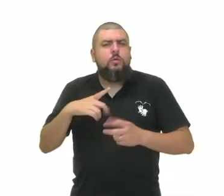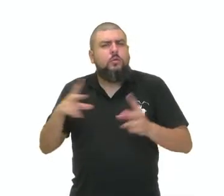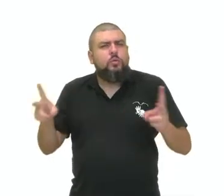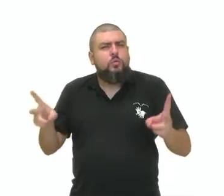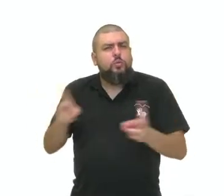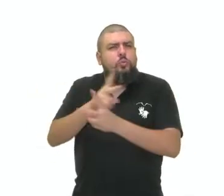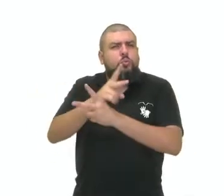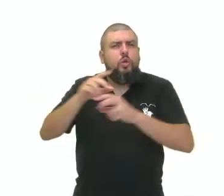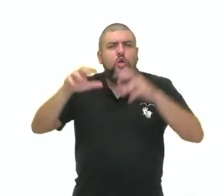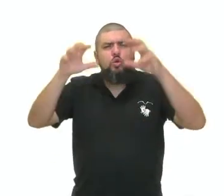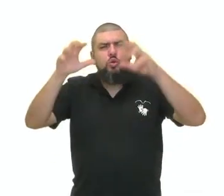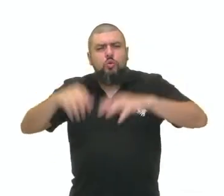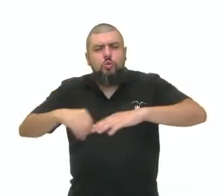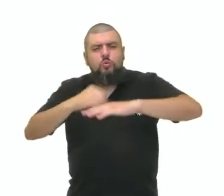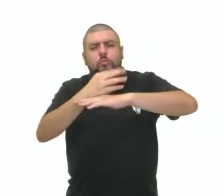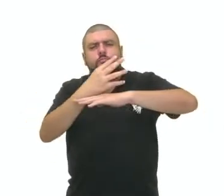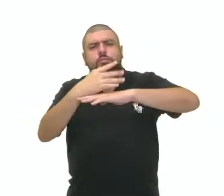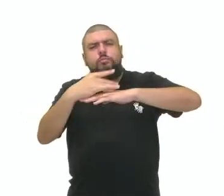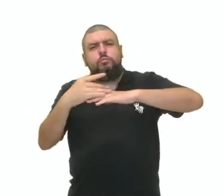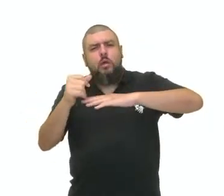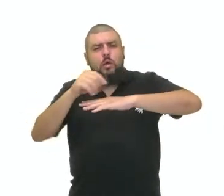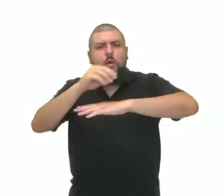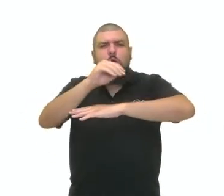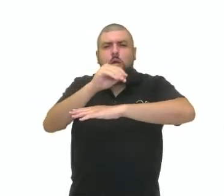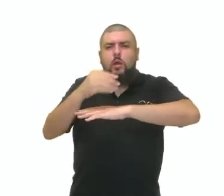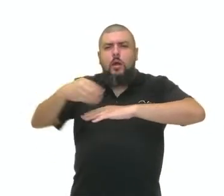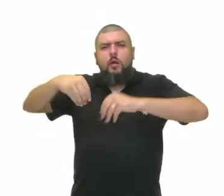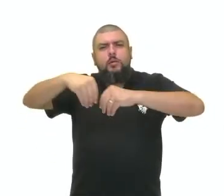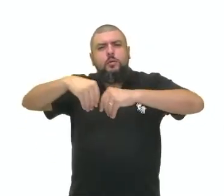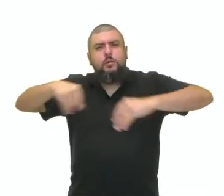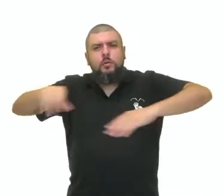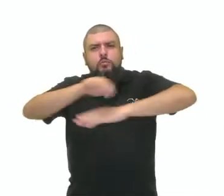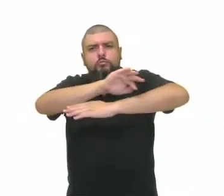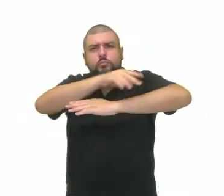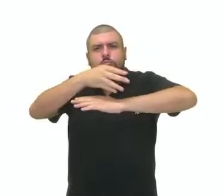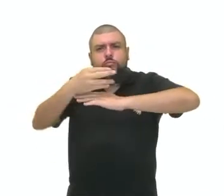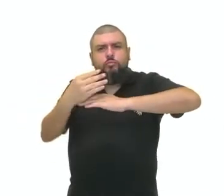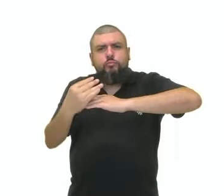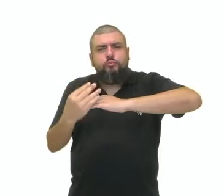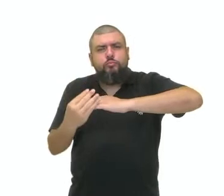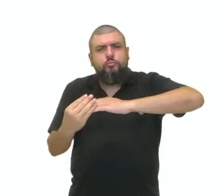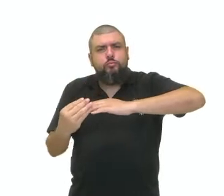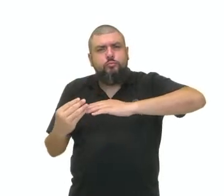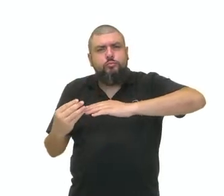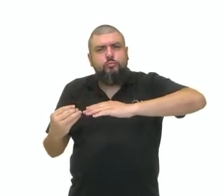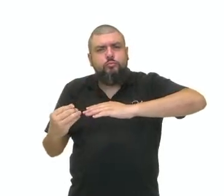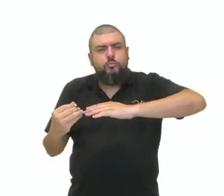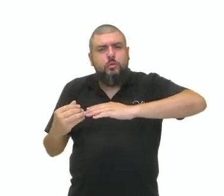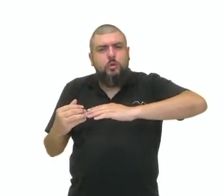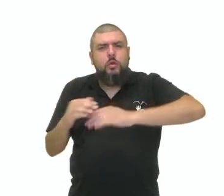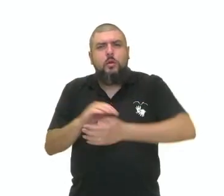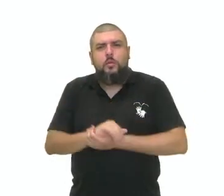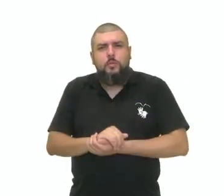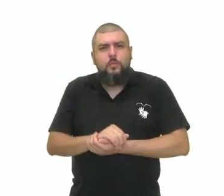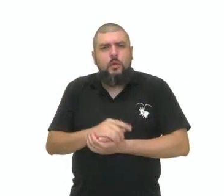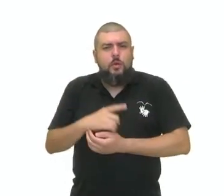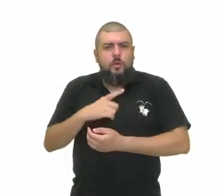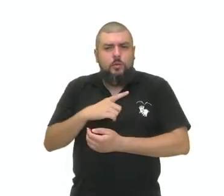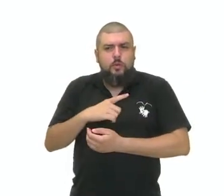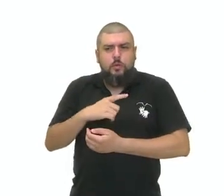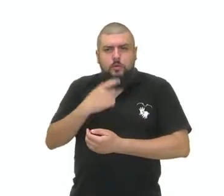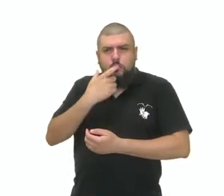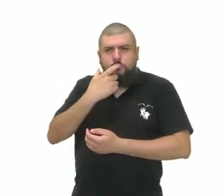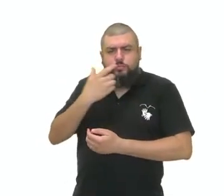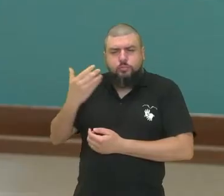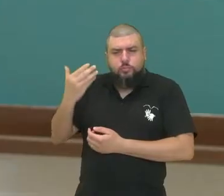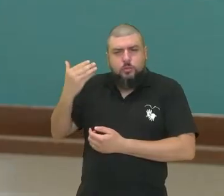algumas porções é visível então, a influência dos processos tectônicos recentes, né? Formação ali de sedimentos